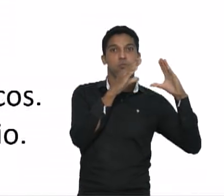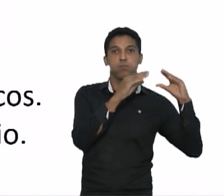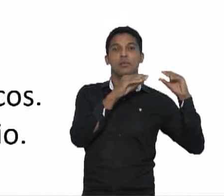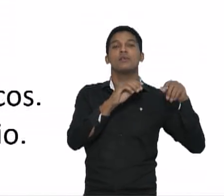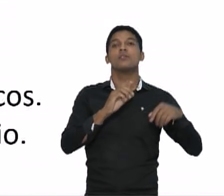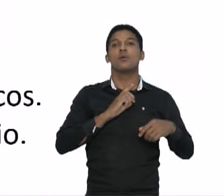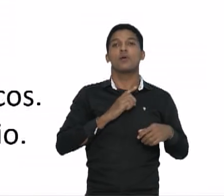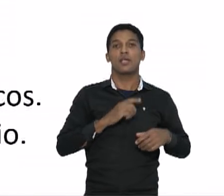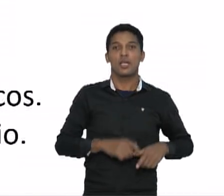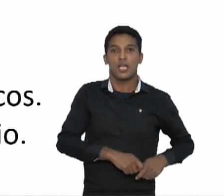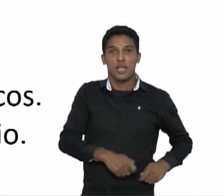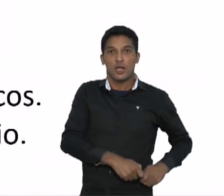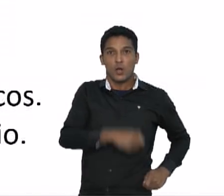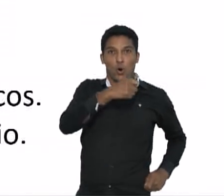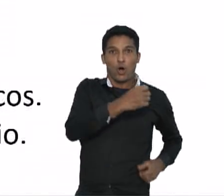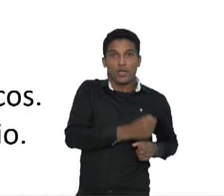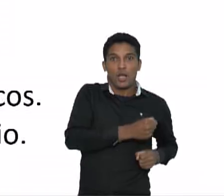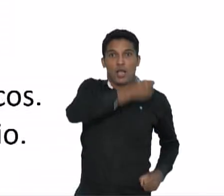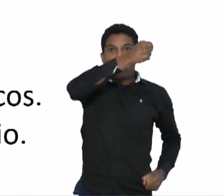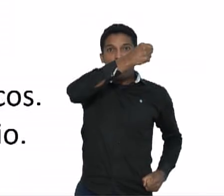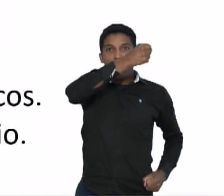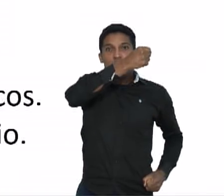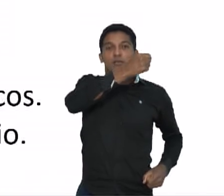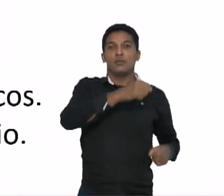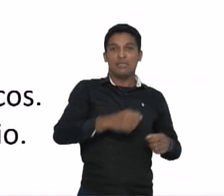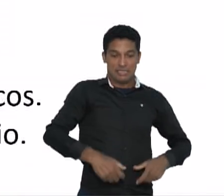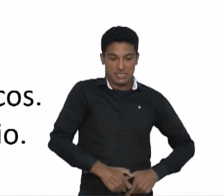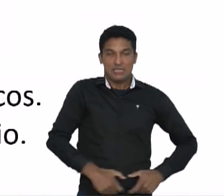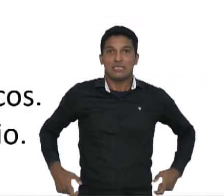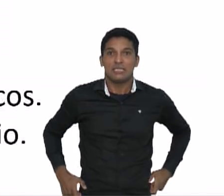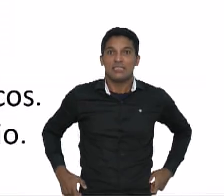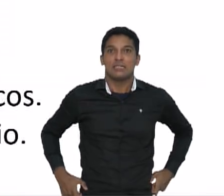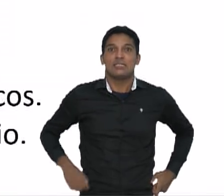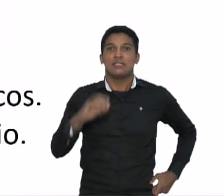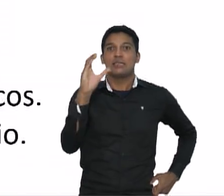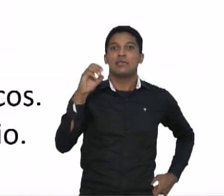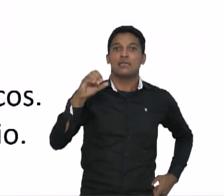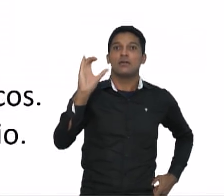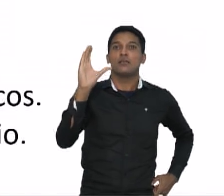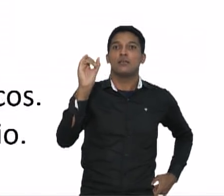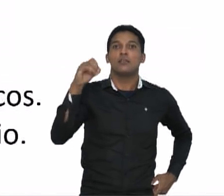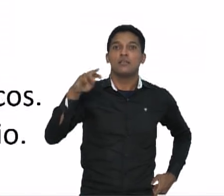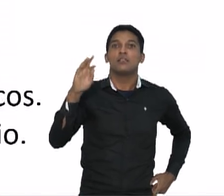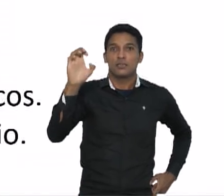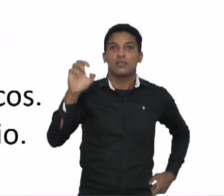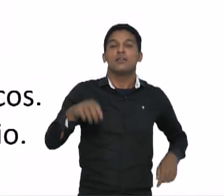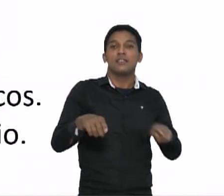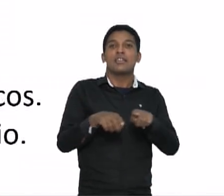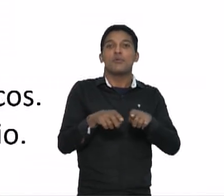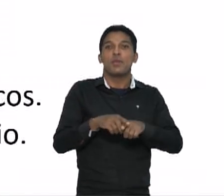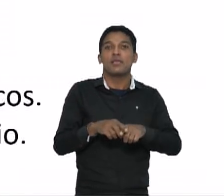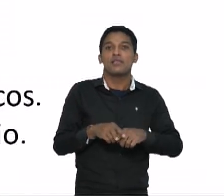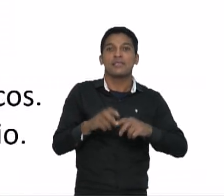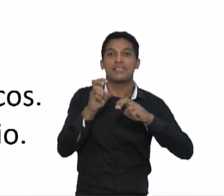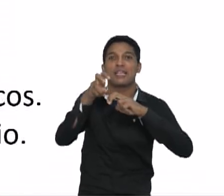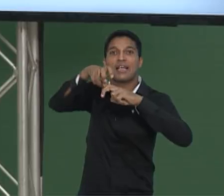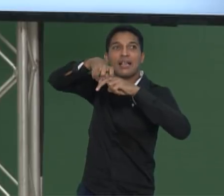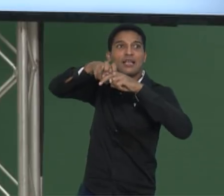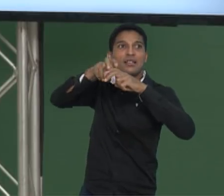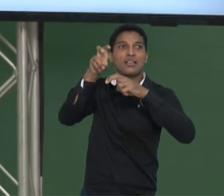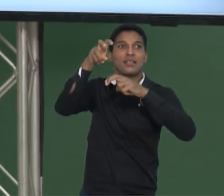cordas, as fitas, o cinto e a cadeirinha. A cadeirinha é